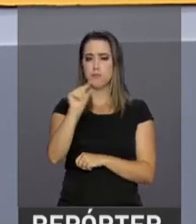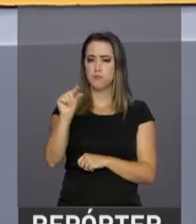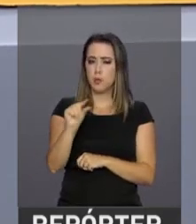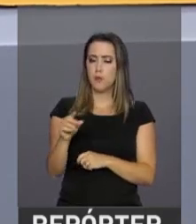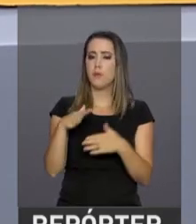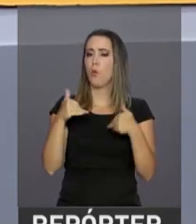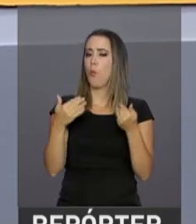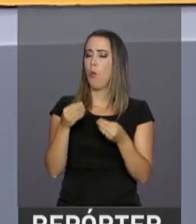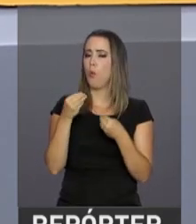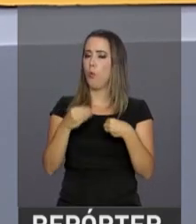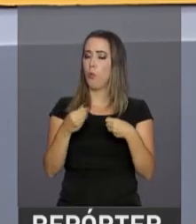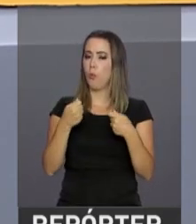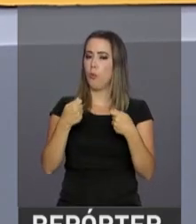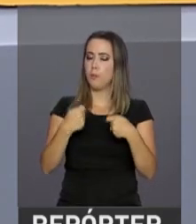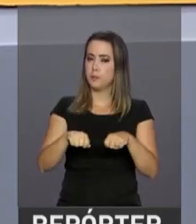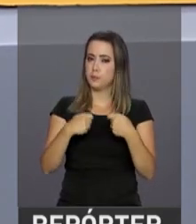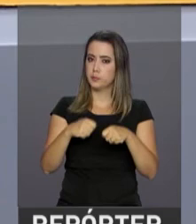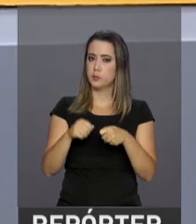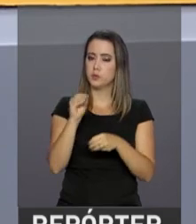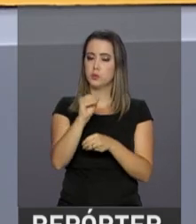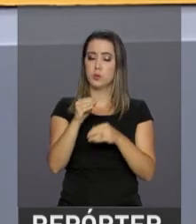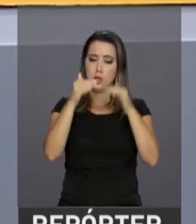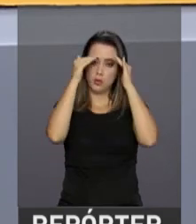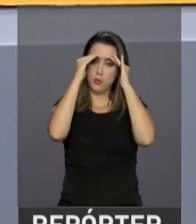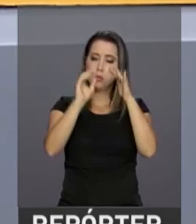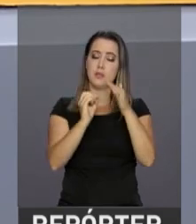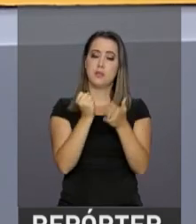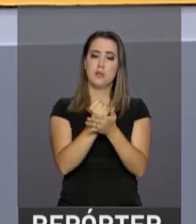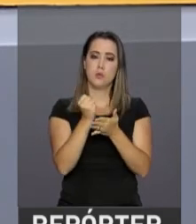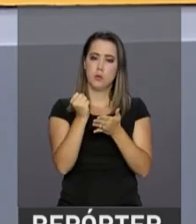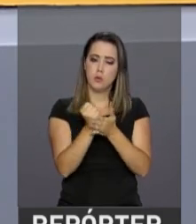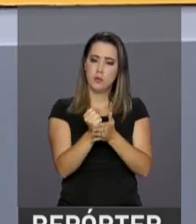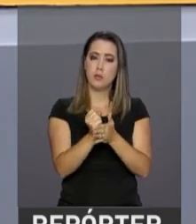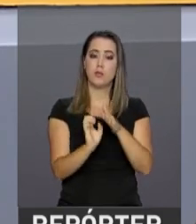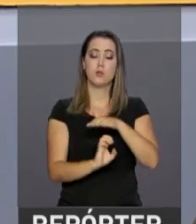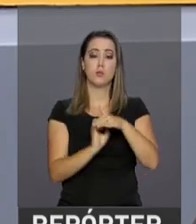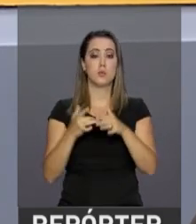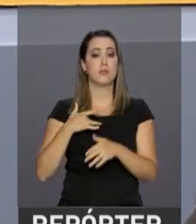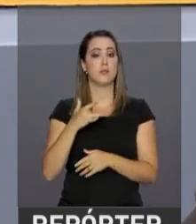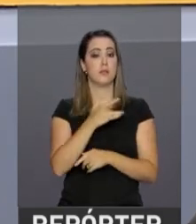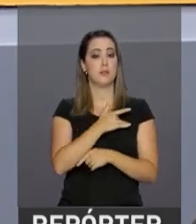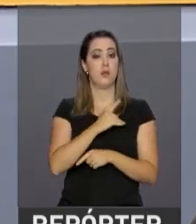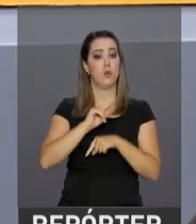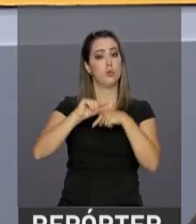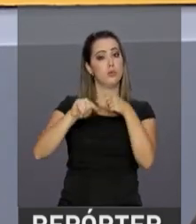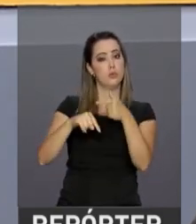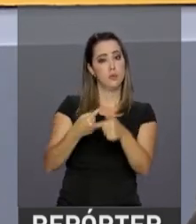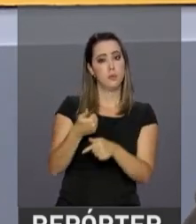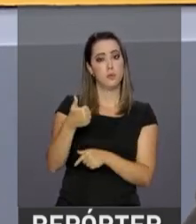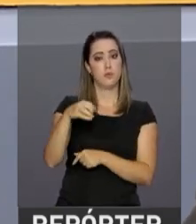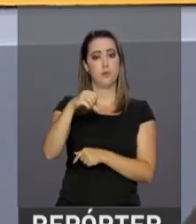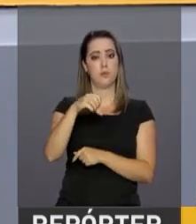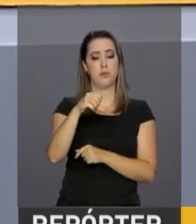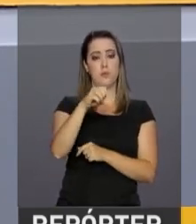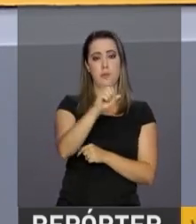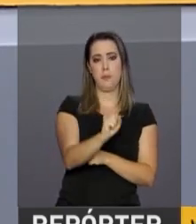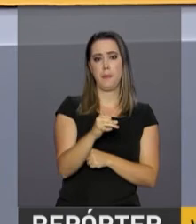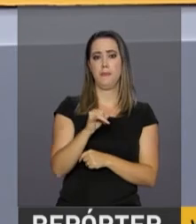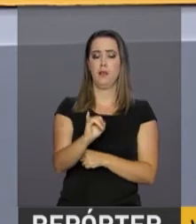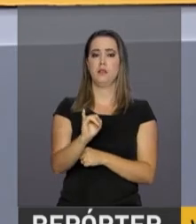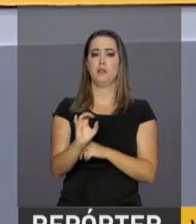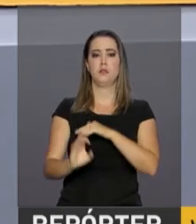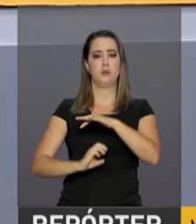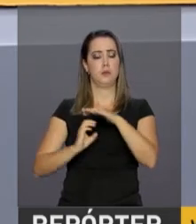e tratamento de doenças. A medida abrange os contratos firmados depois de 1998. Se as operadoras